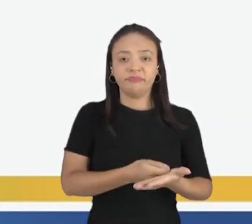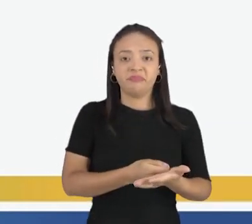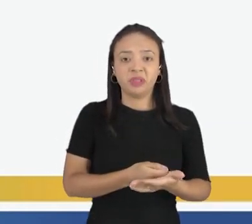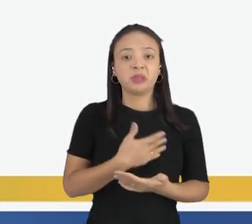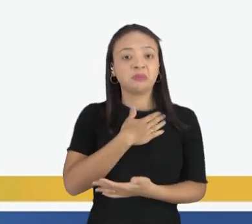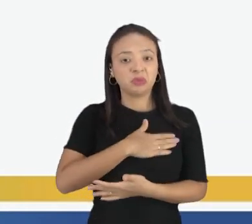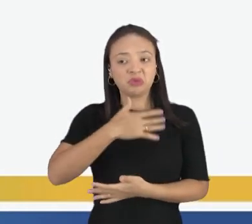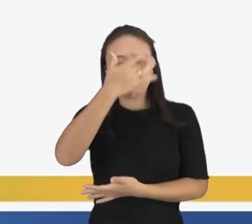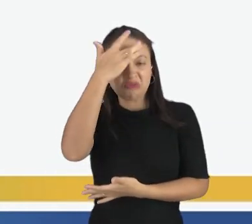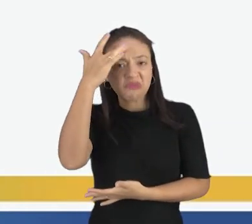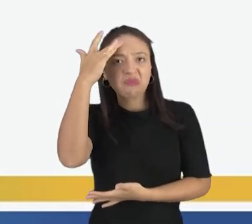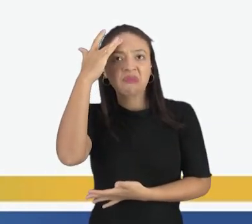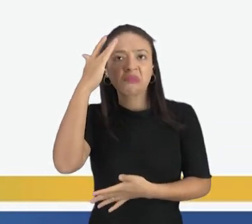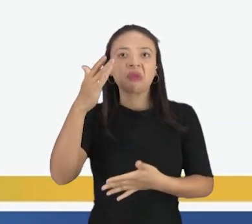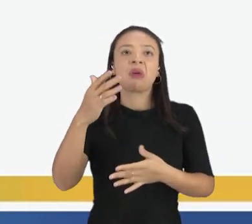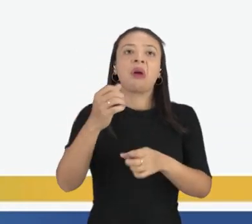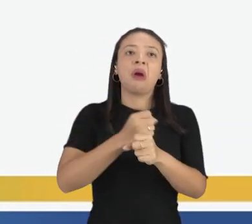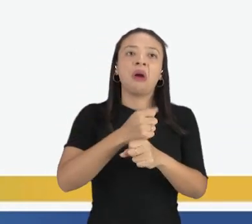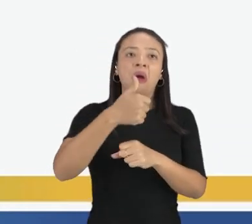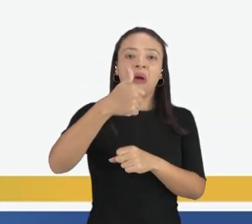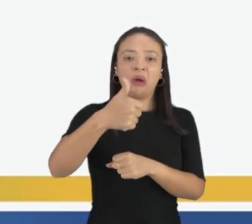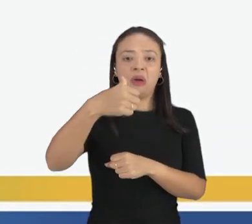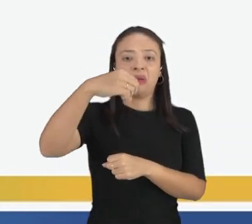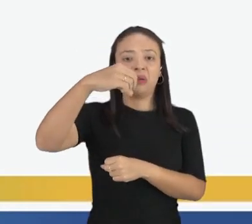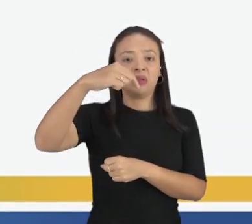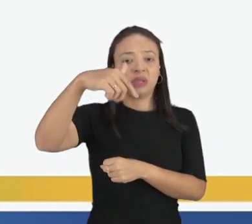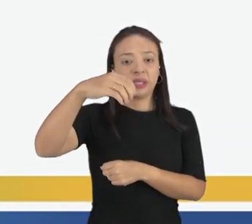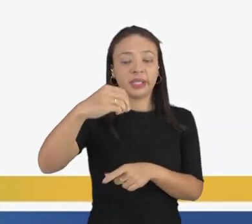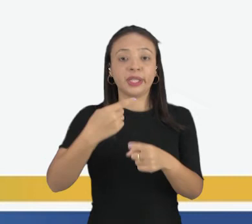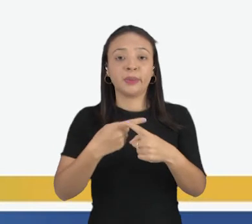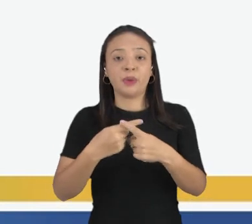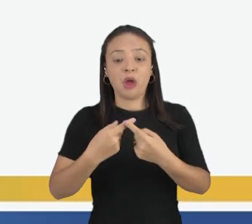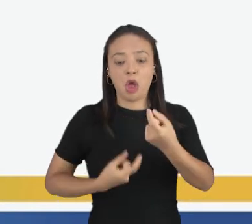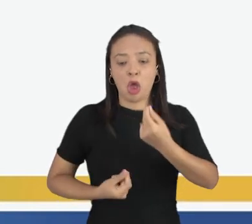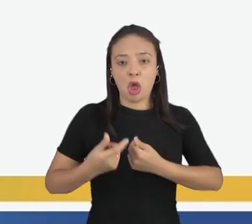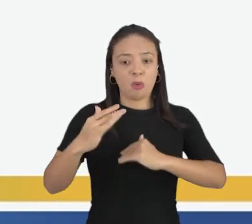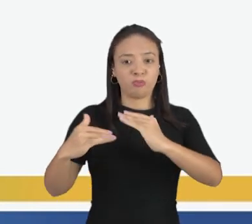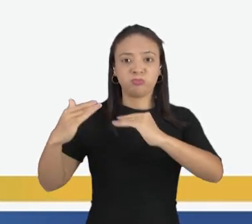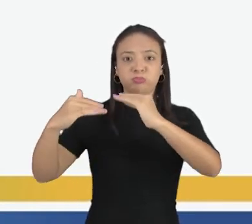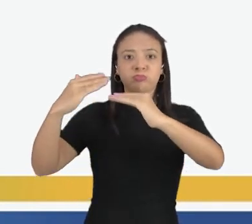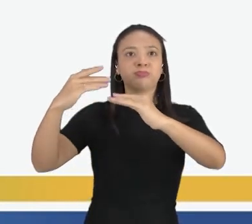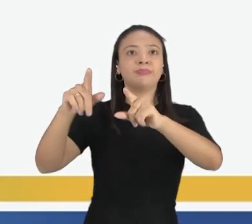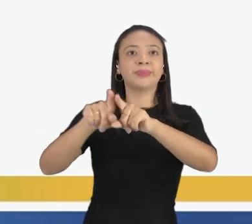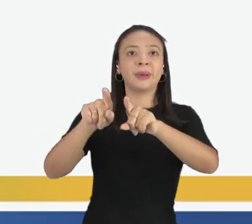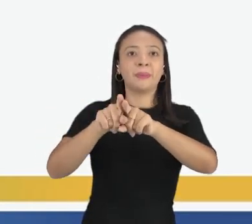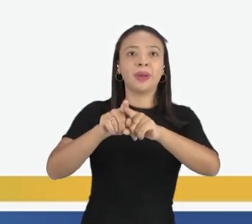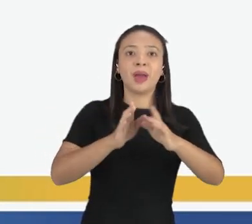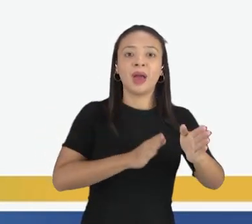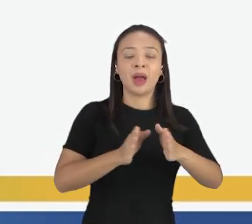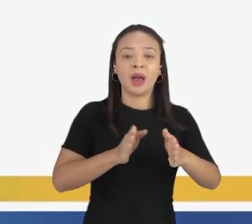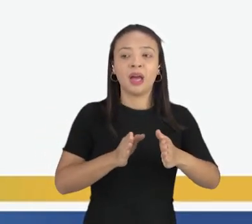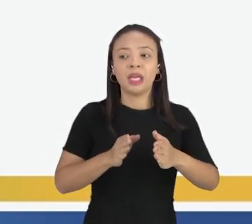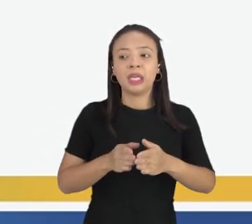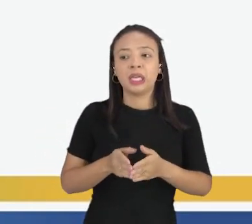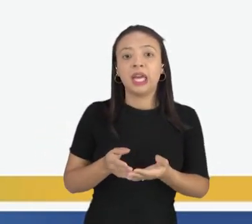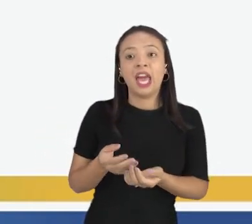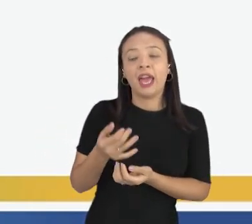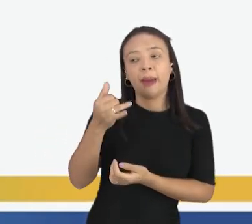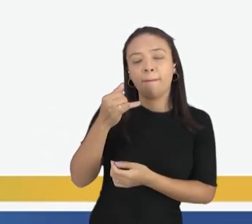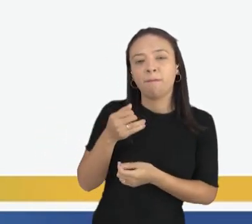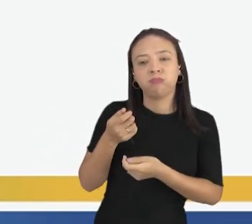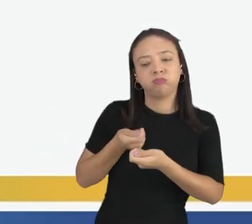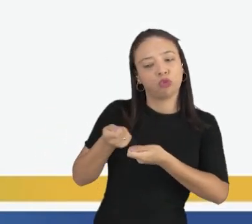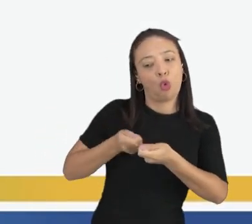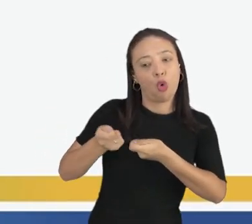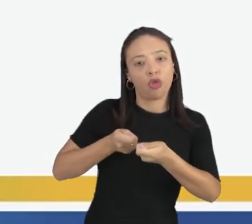de 1970, com o chamado milagre econômico, no mesmo momento em que o regime censurava todos os meios de comunicação do país